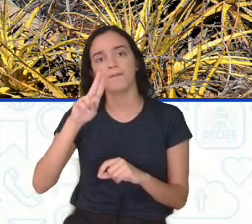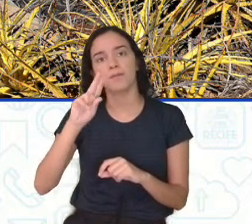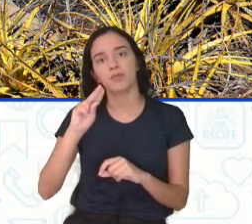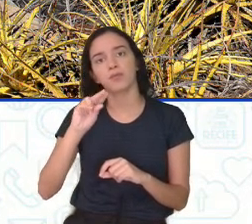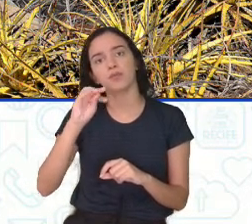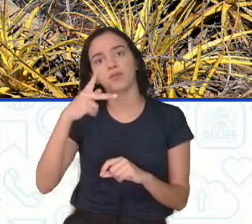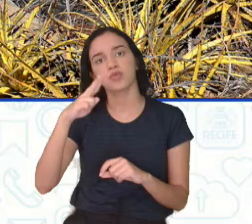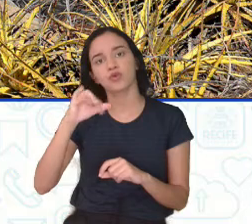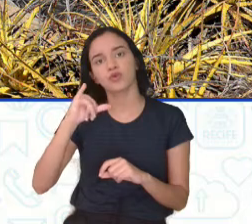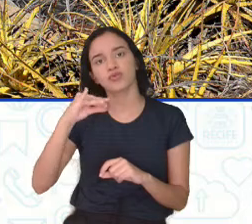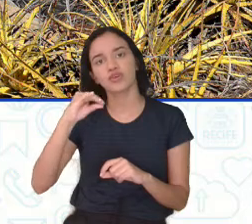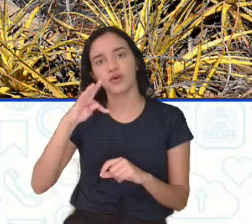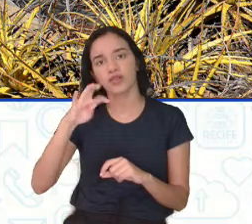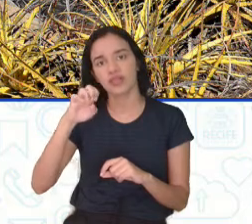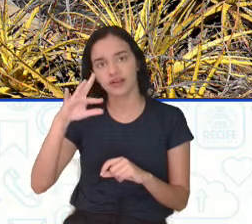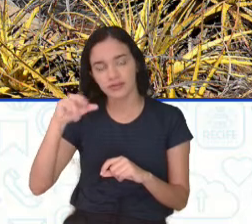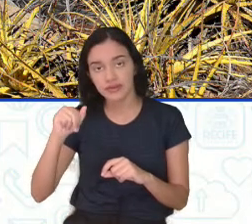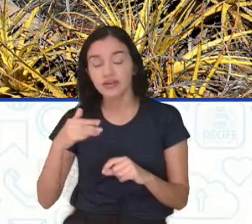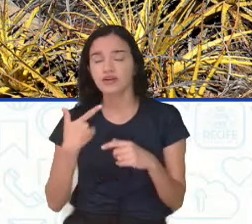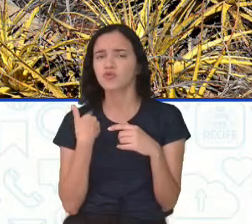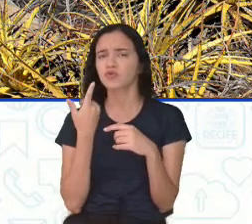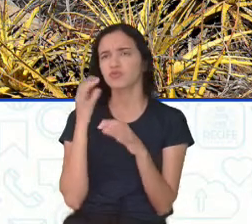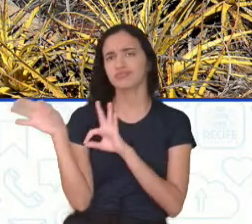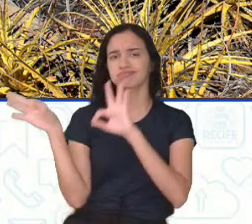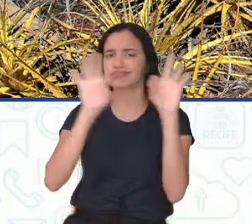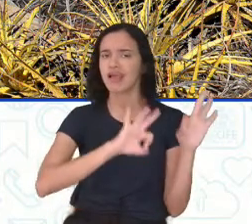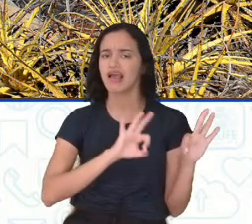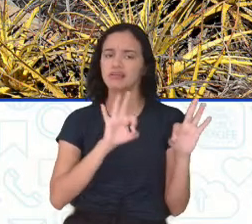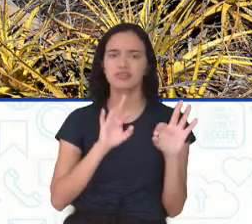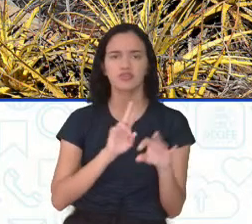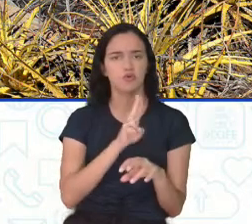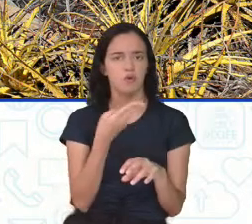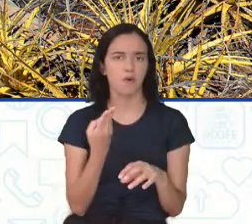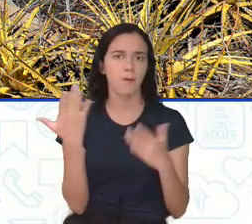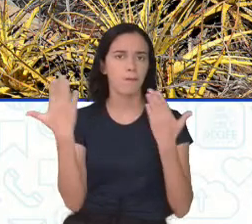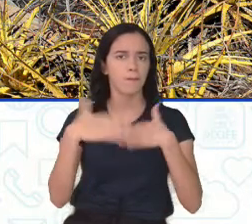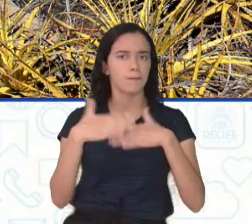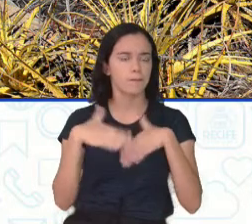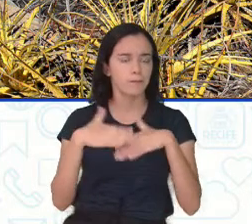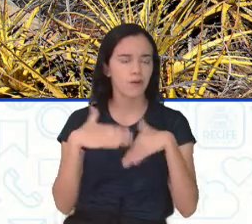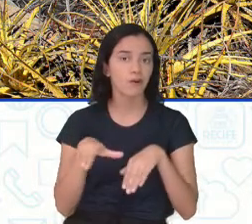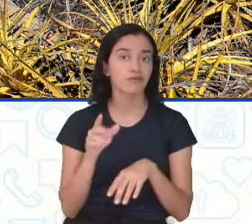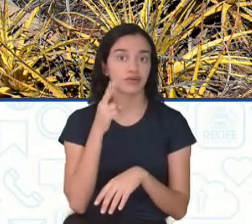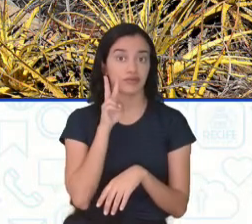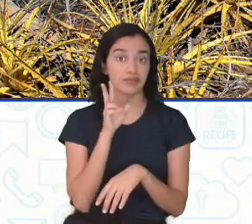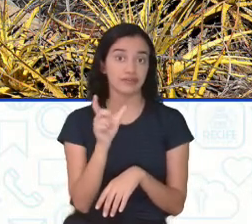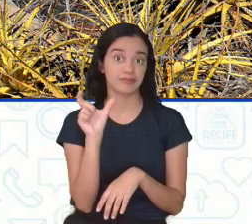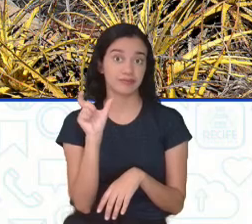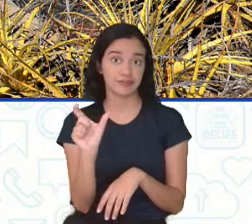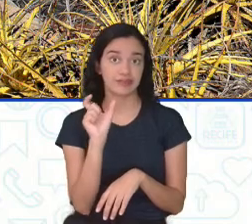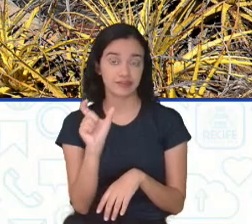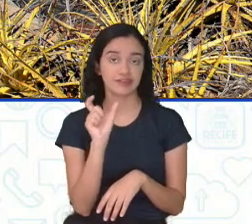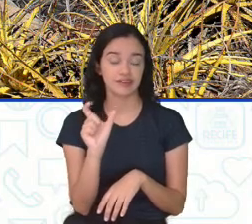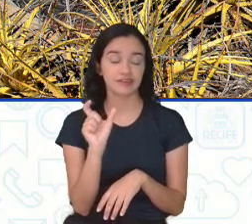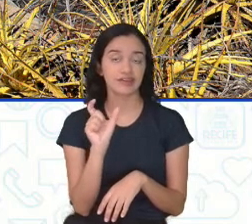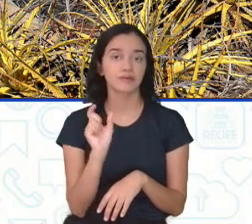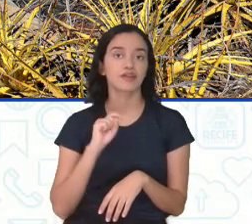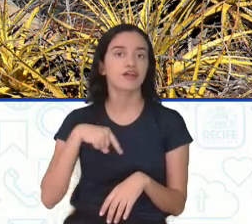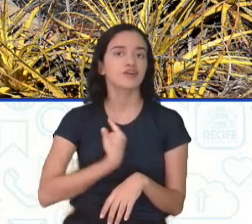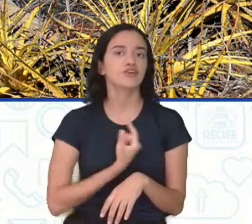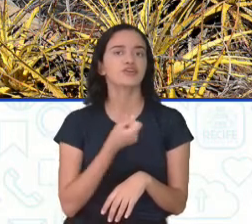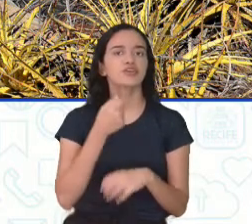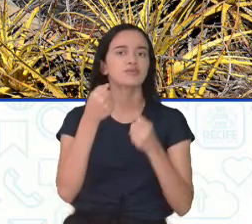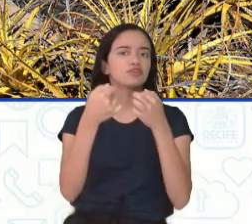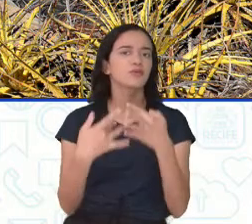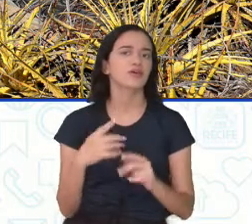nos telejornais que vocês assistem, ou pegar alguma prova, alguma coisa assim do tipo, vê esse termozinho, nós estamos falando do quê?